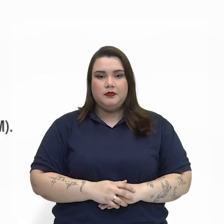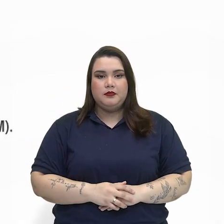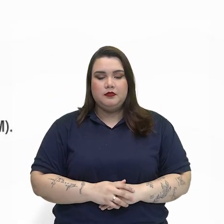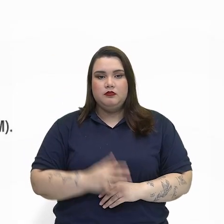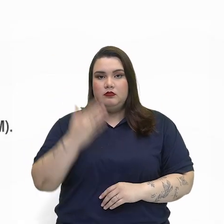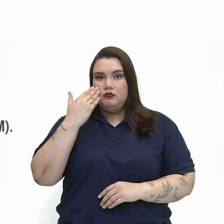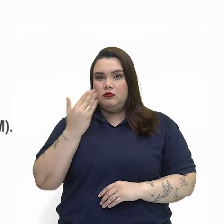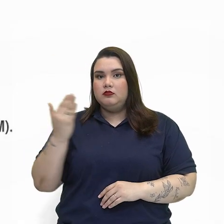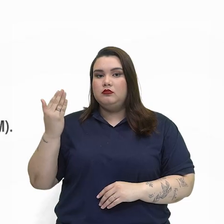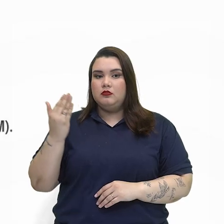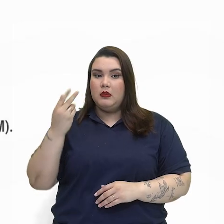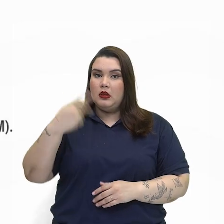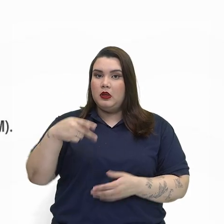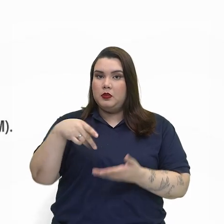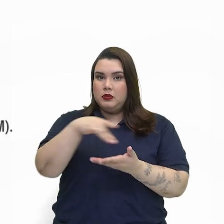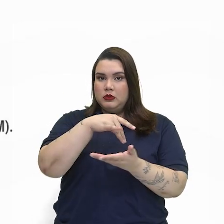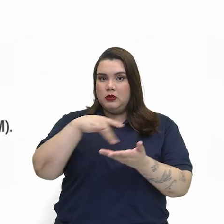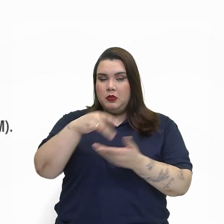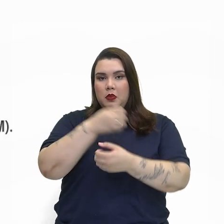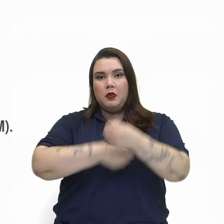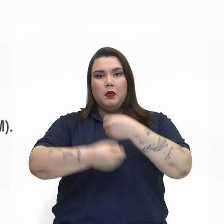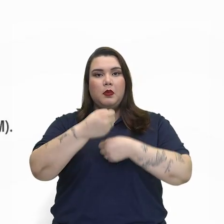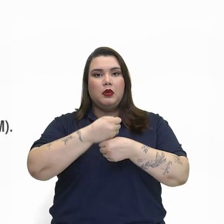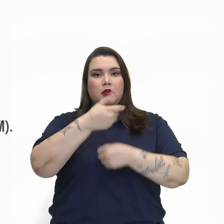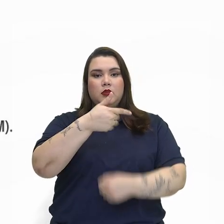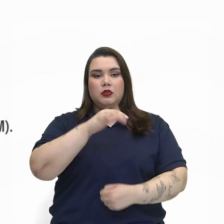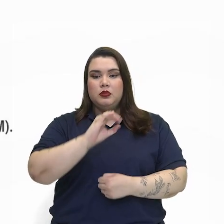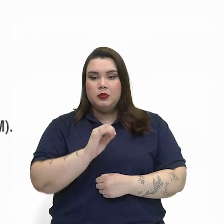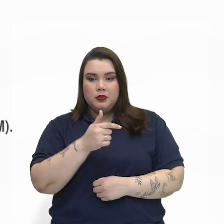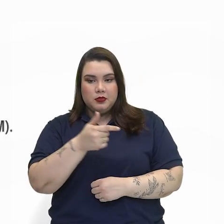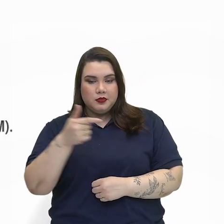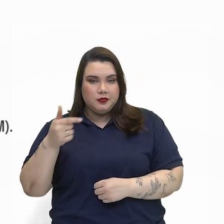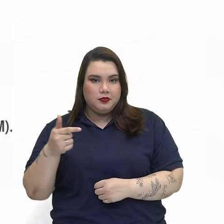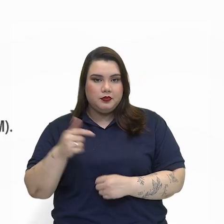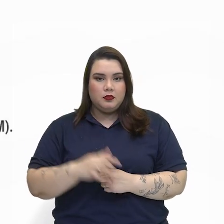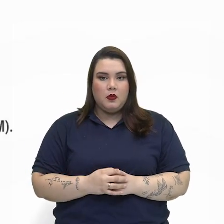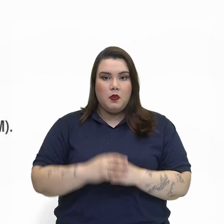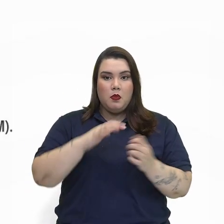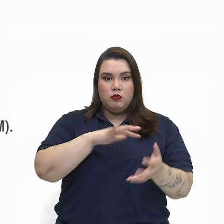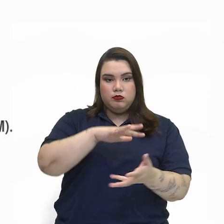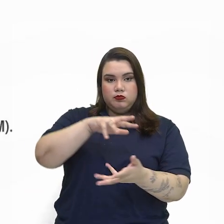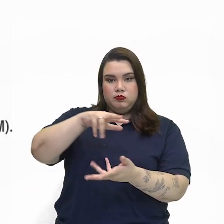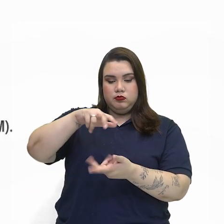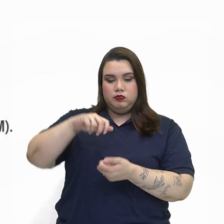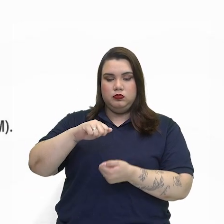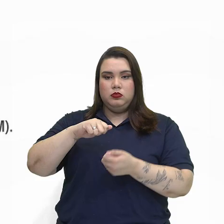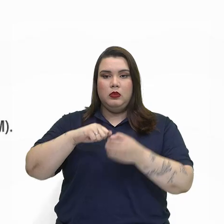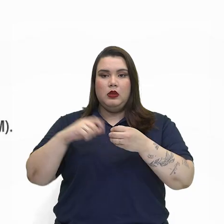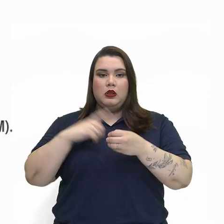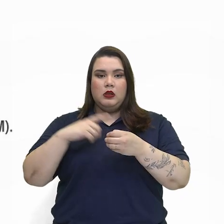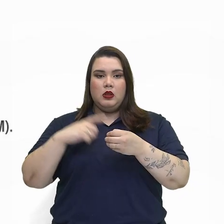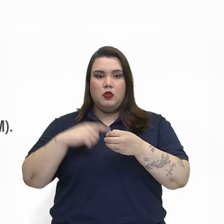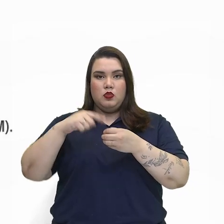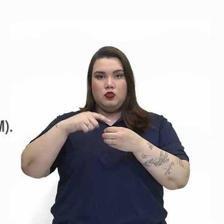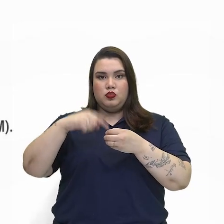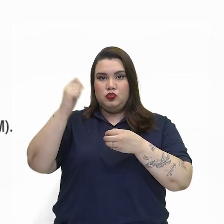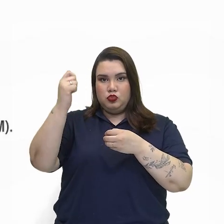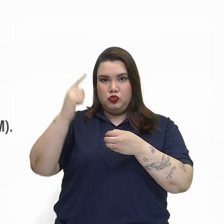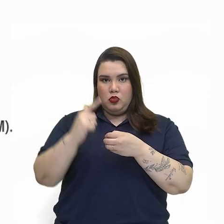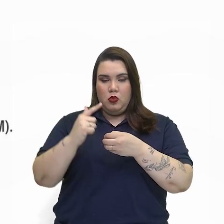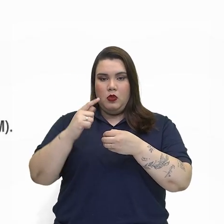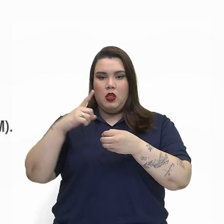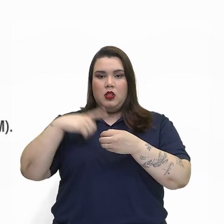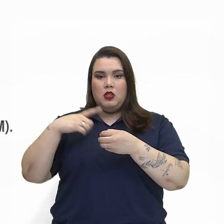Olha só, uma questão aqui do SEMEAN também, lá de 2022. Quando o planeta que orbita a estrela